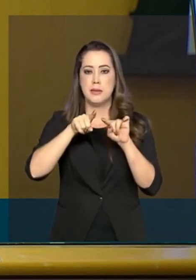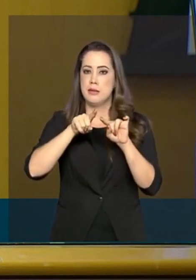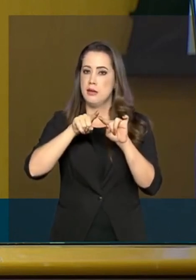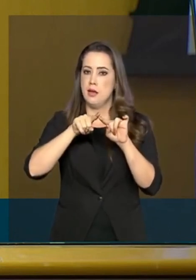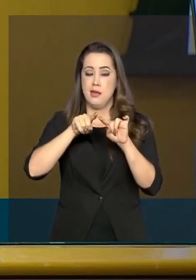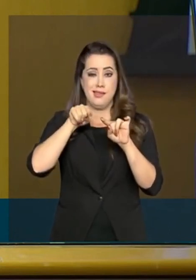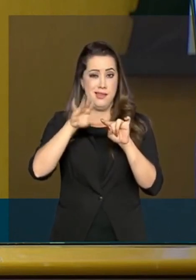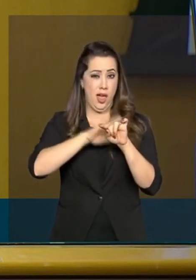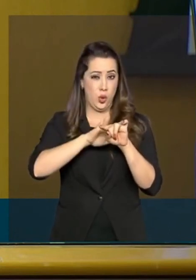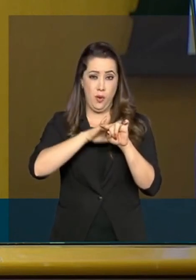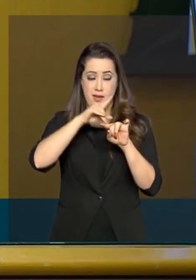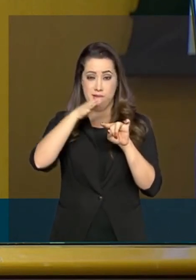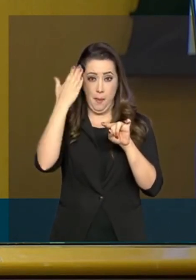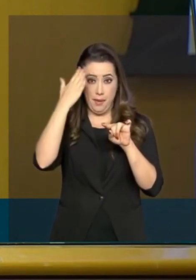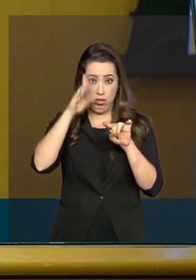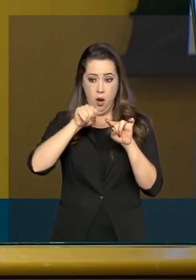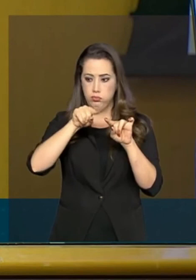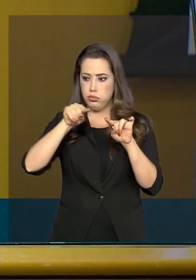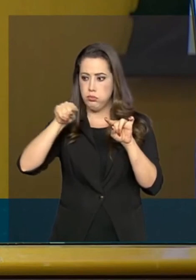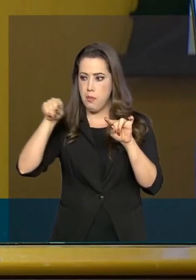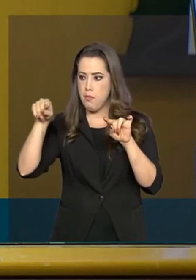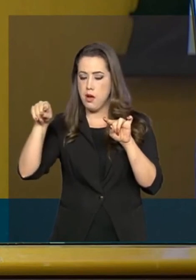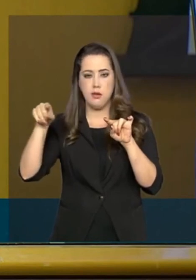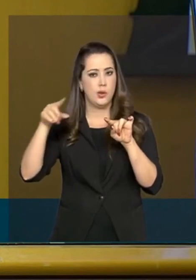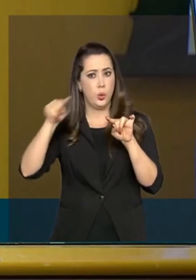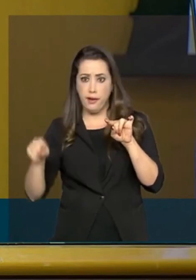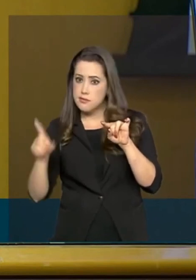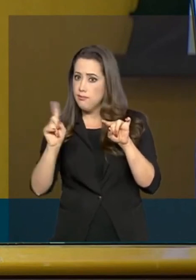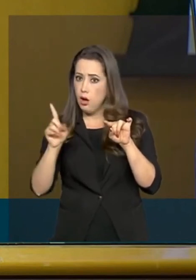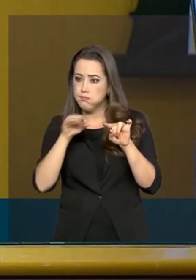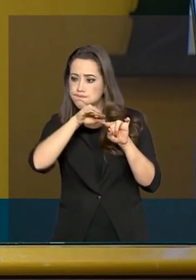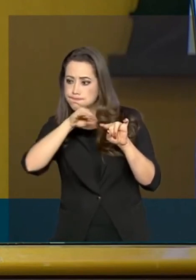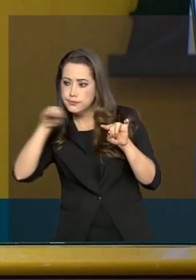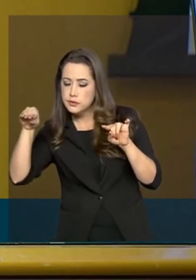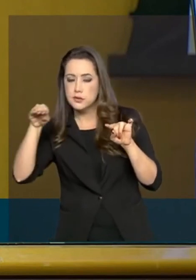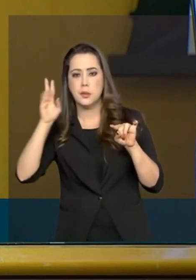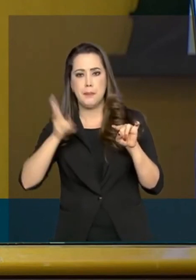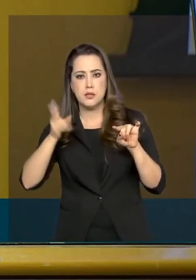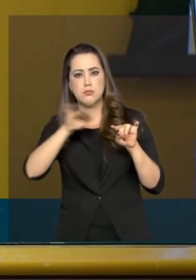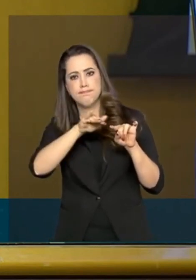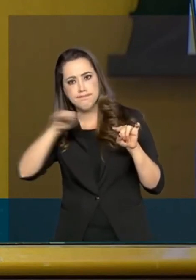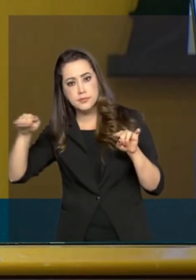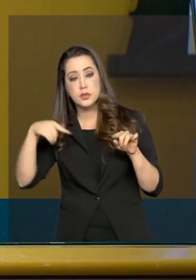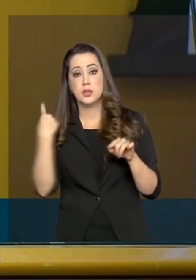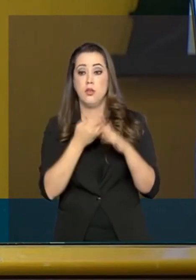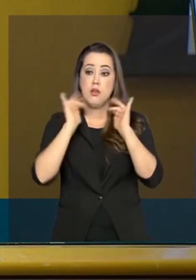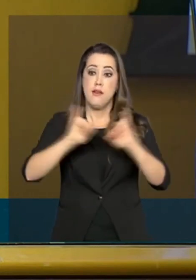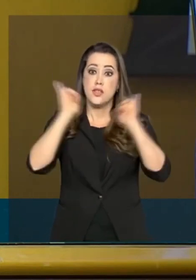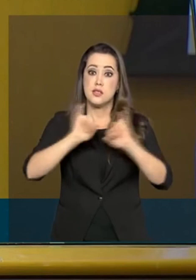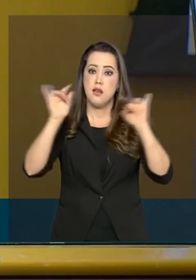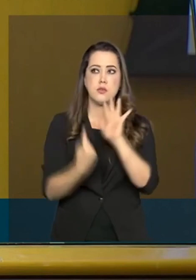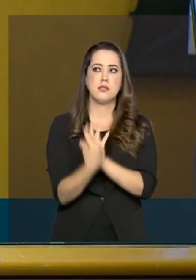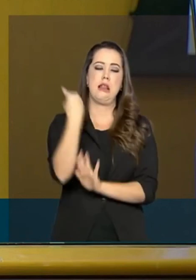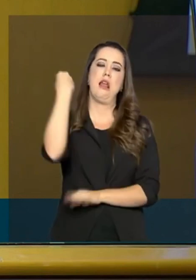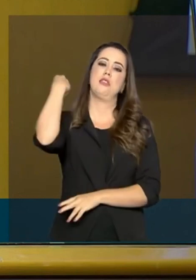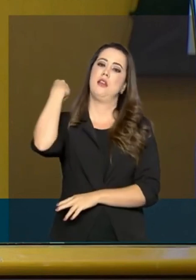se mantém ali por meses e até por anos. Então, nós alertamos ainda em